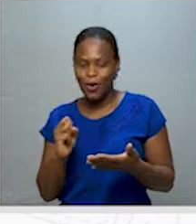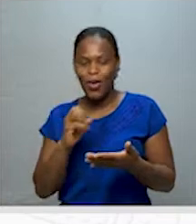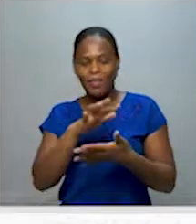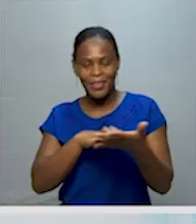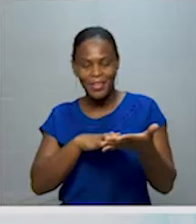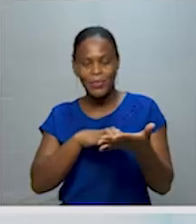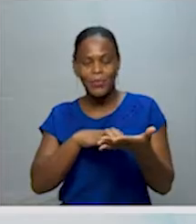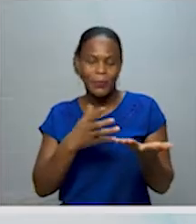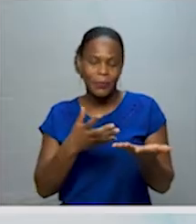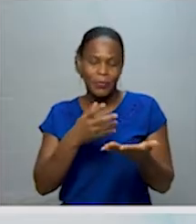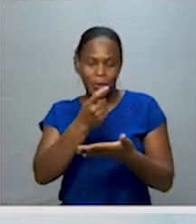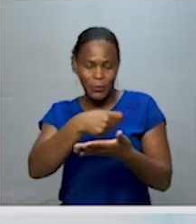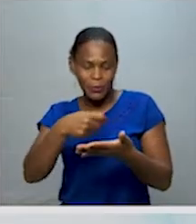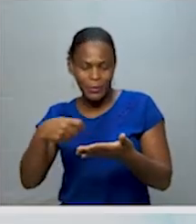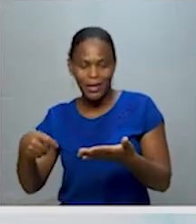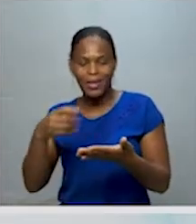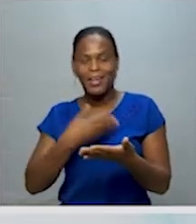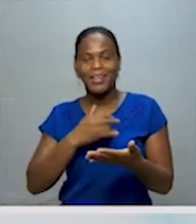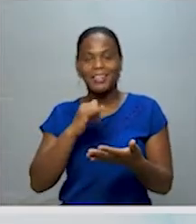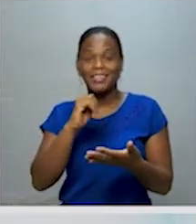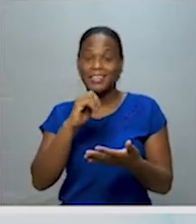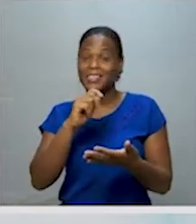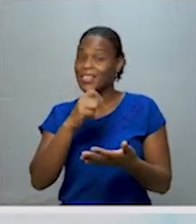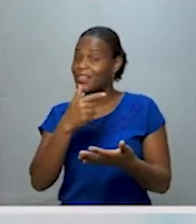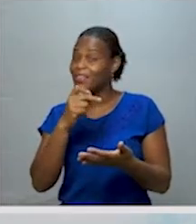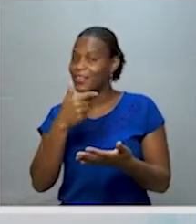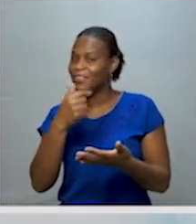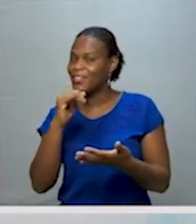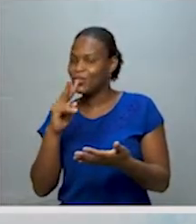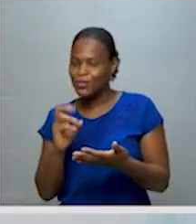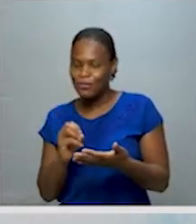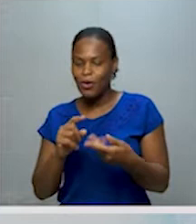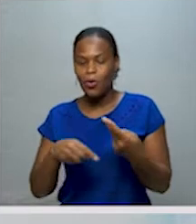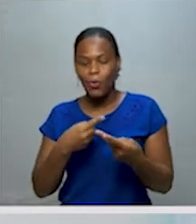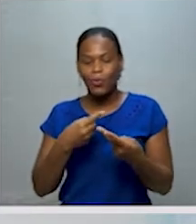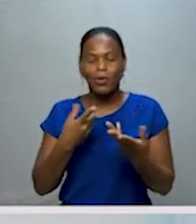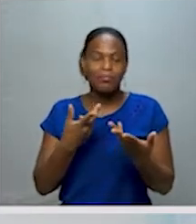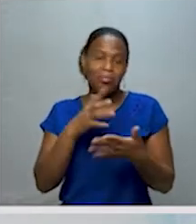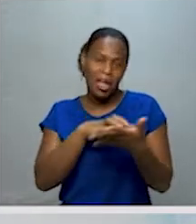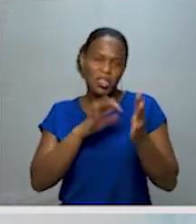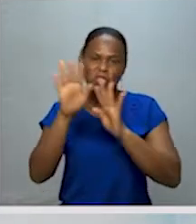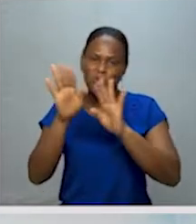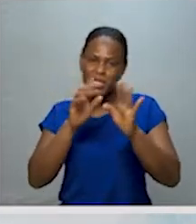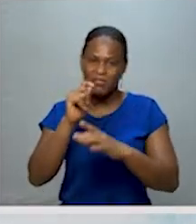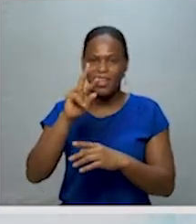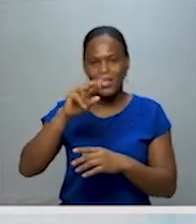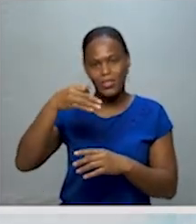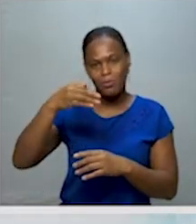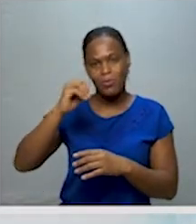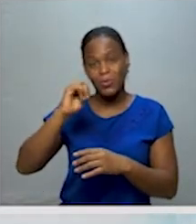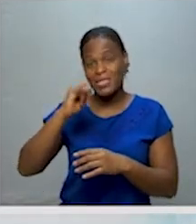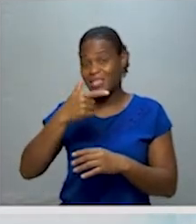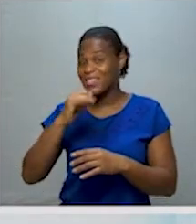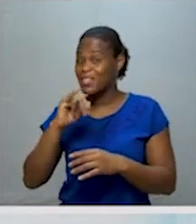texto expositivo. O tempo poderá não chegar para explanar muita coisa sobre estes assuntos, porque, na verdade, há muita coisa que nós